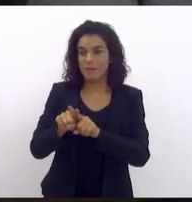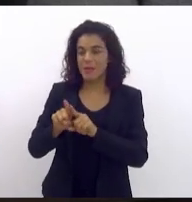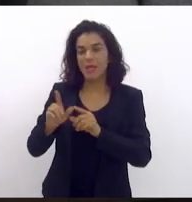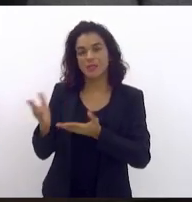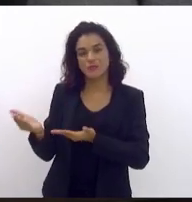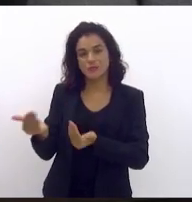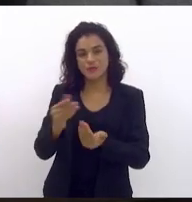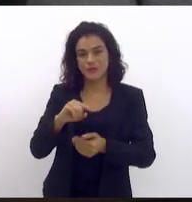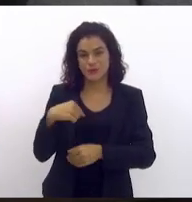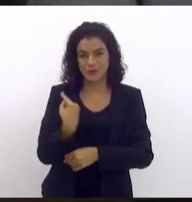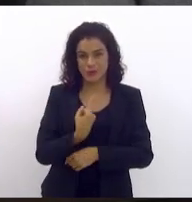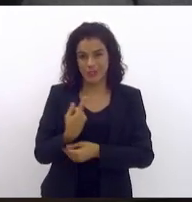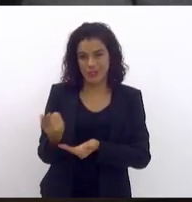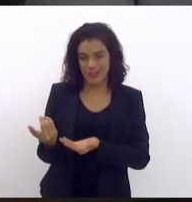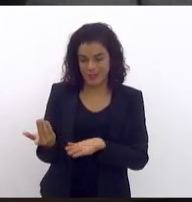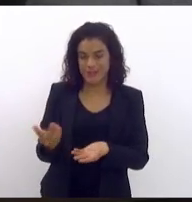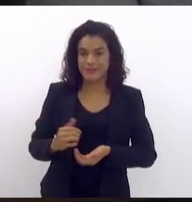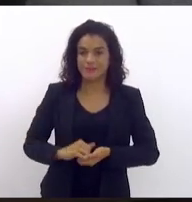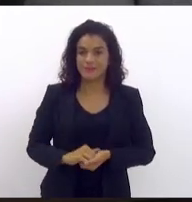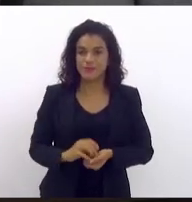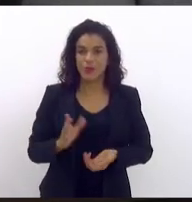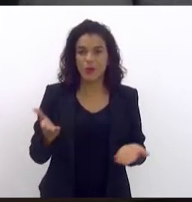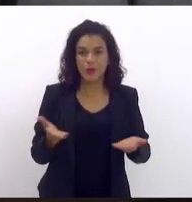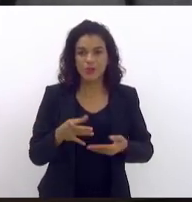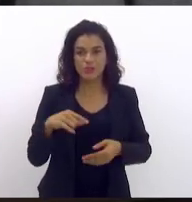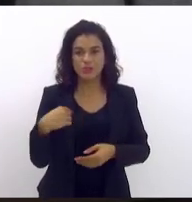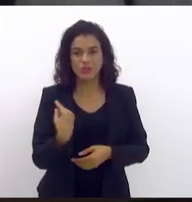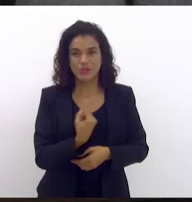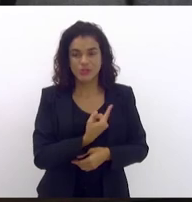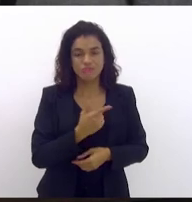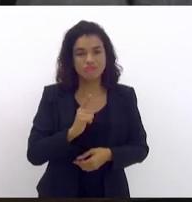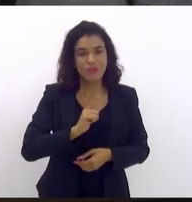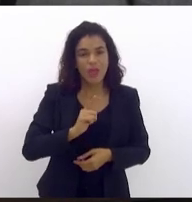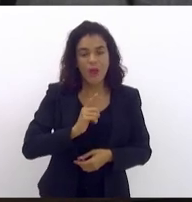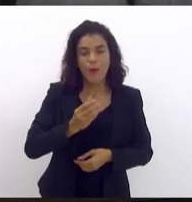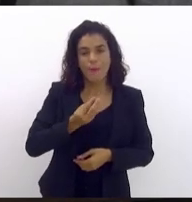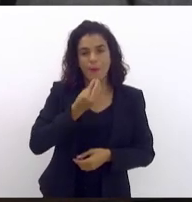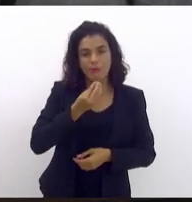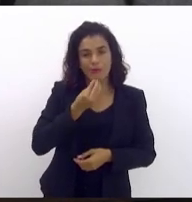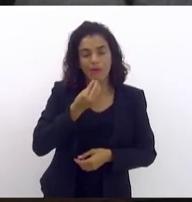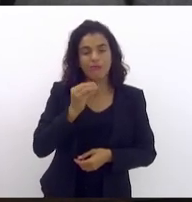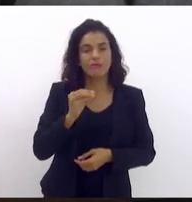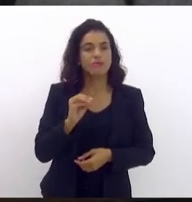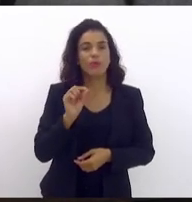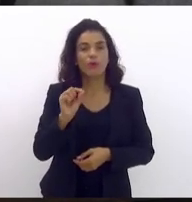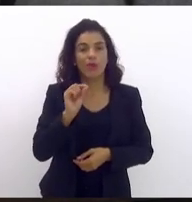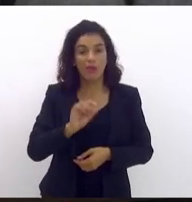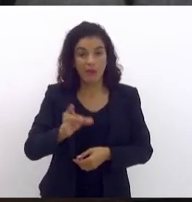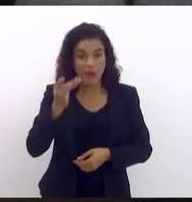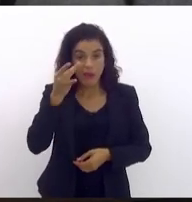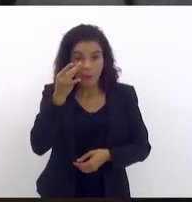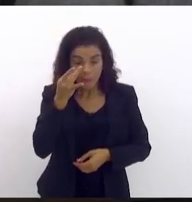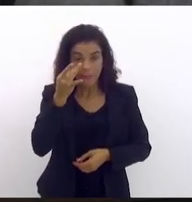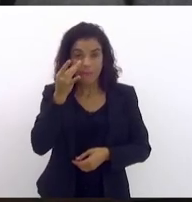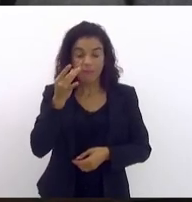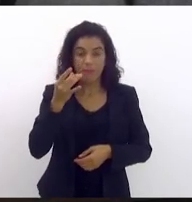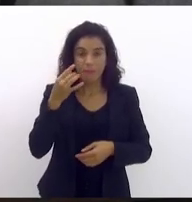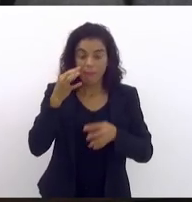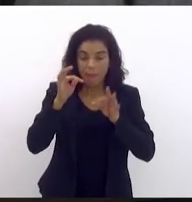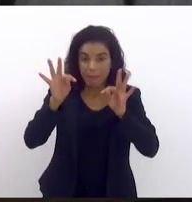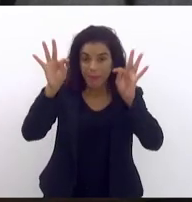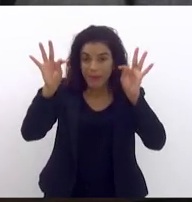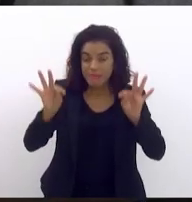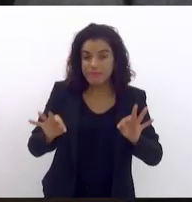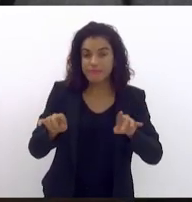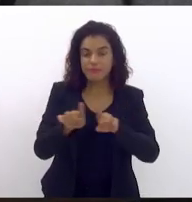nosso Estado hoje todos nós estamos tendo a oportunidade de não só só presenciarmos mas principalmente